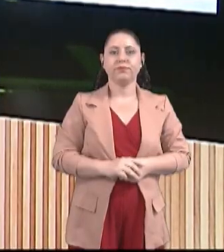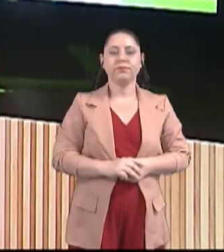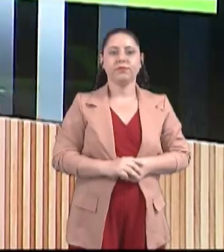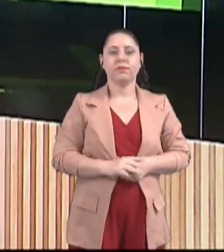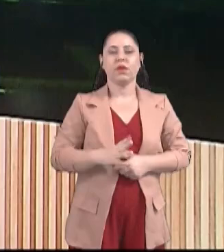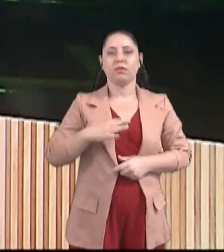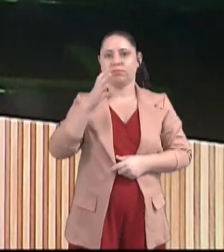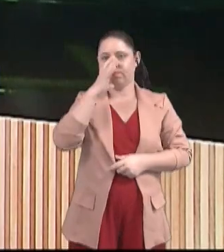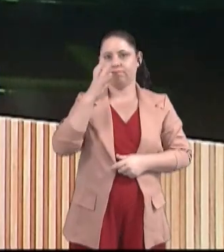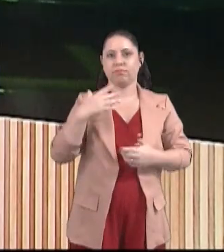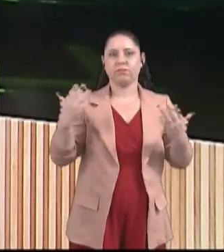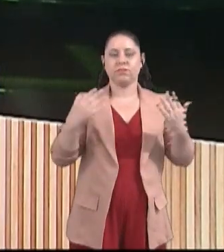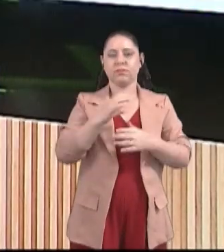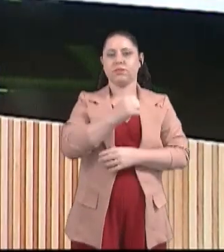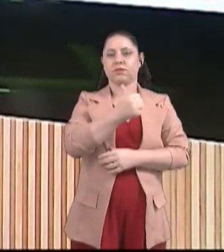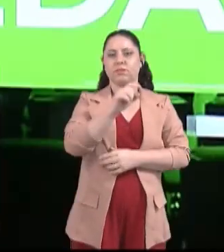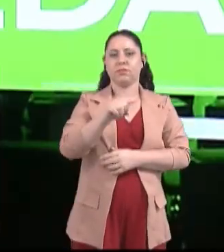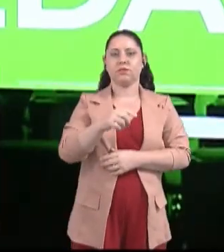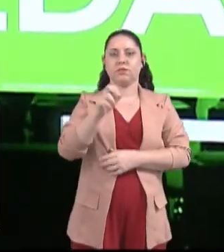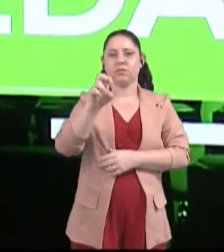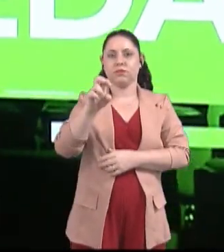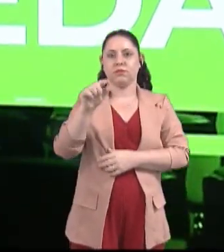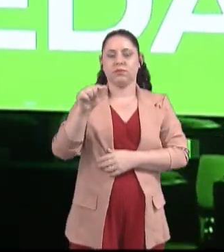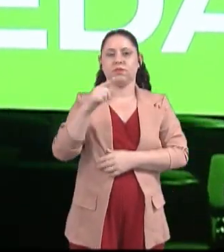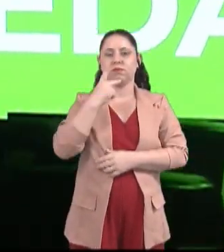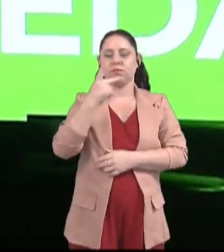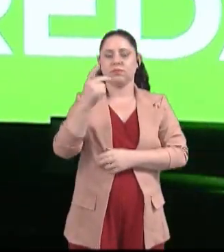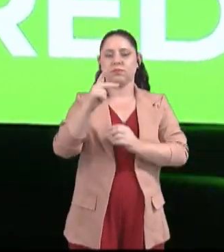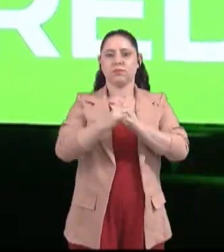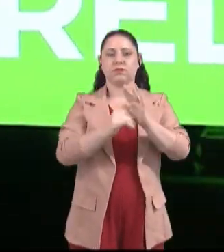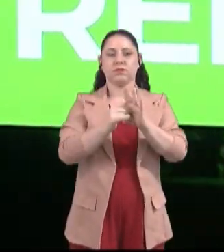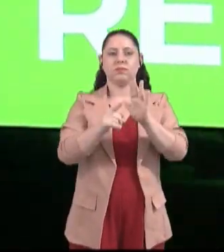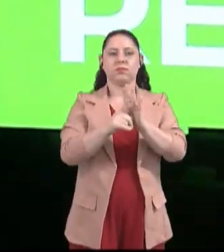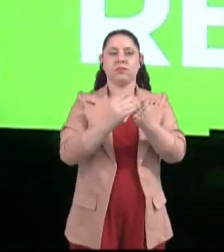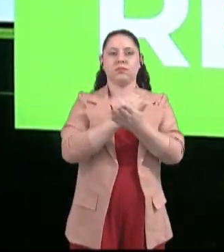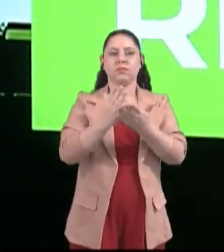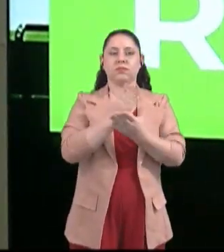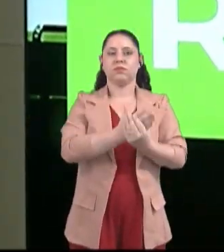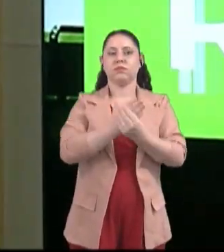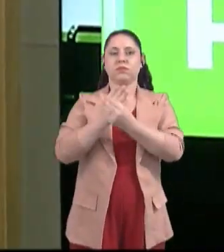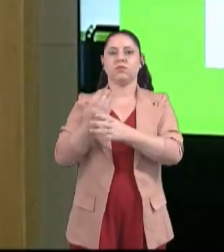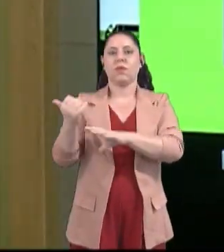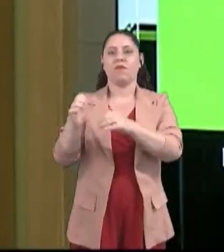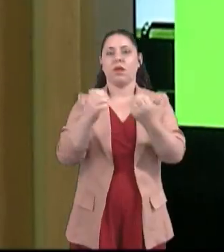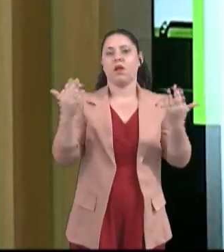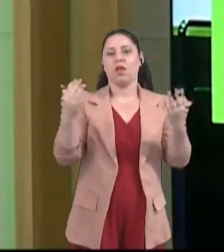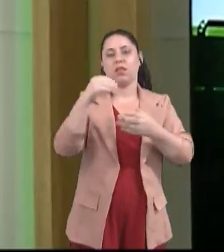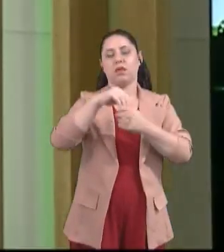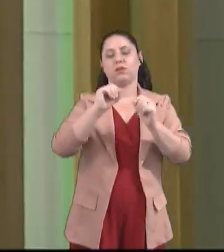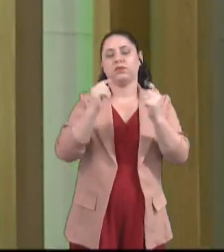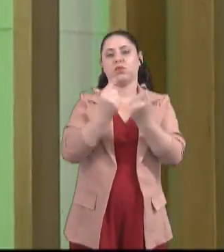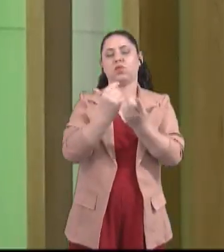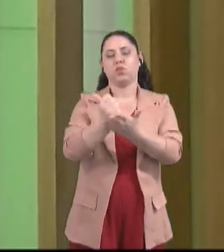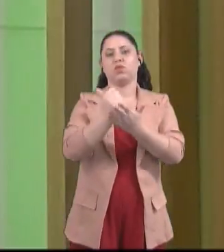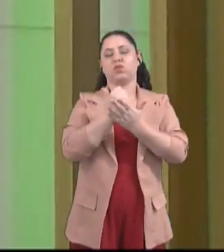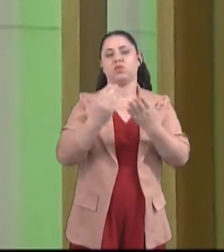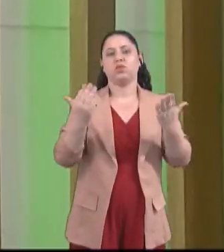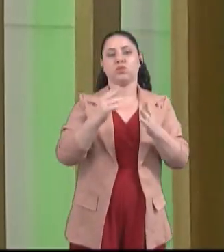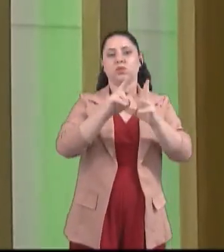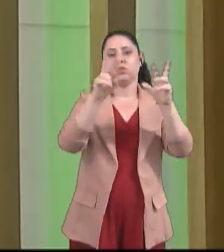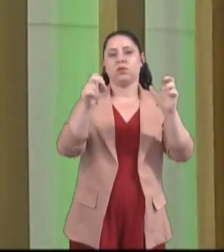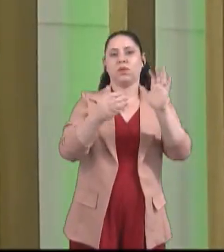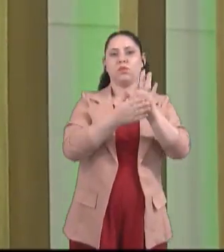Para quem nos acompanha ao vivo, 11h57, falar agora de projetos de lei que começam a tramitar na Assembleia Legislativa, trazendo inicialmente uma